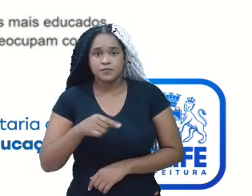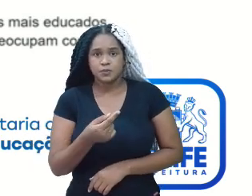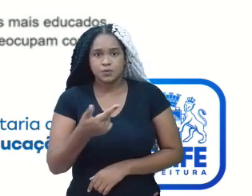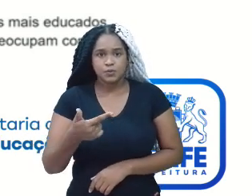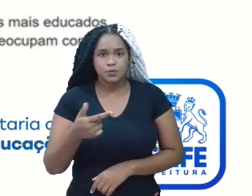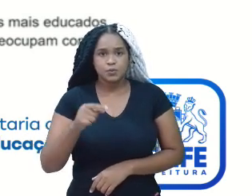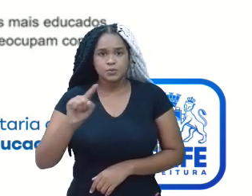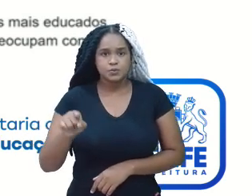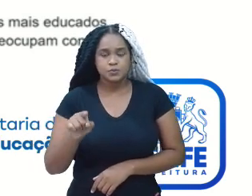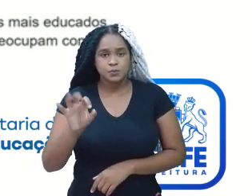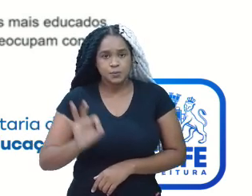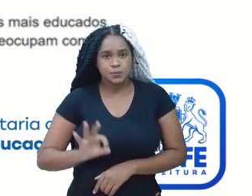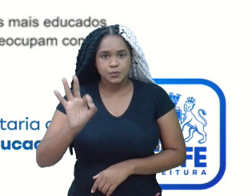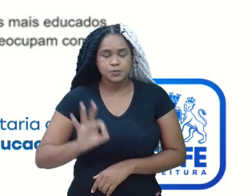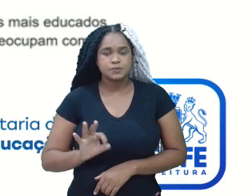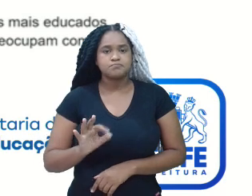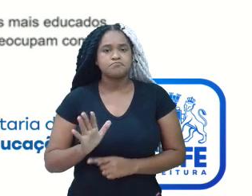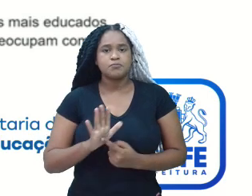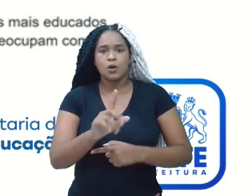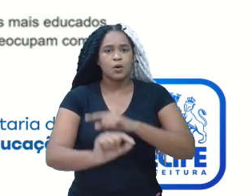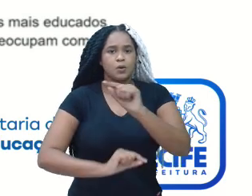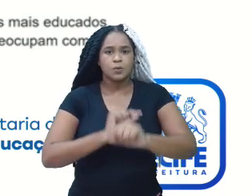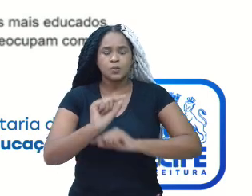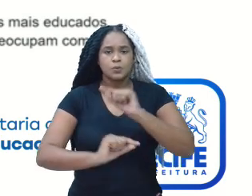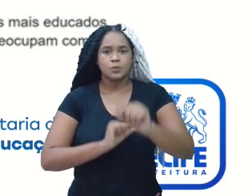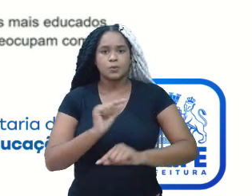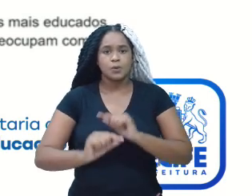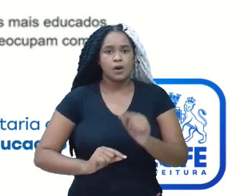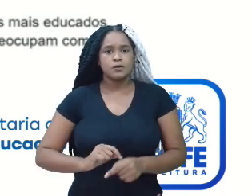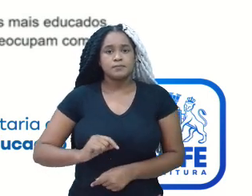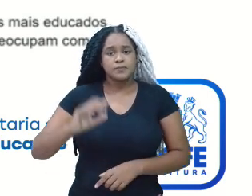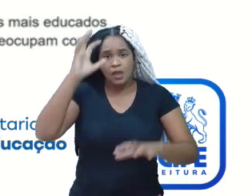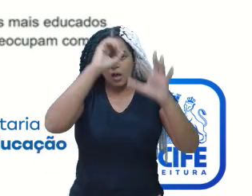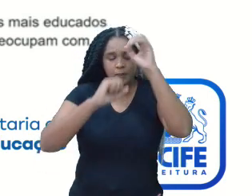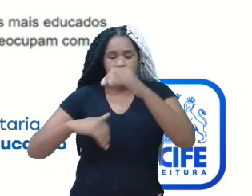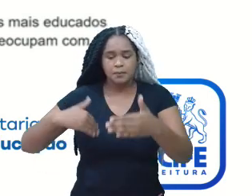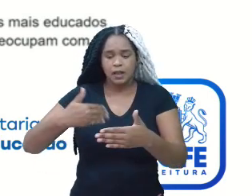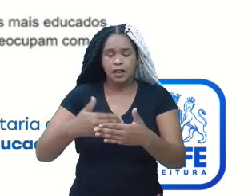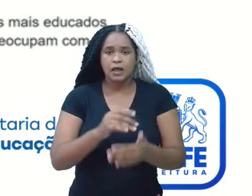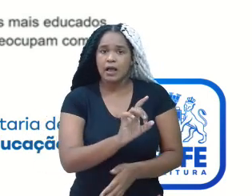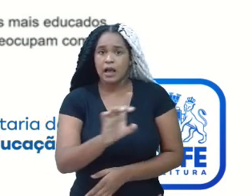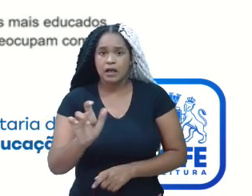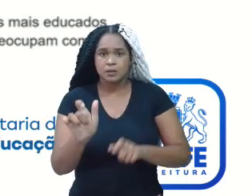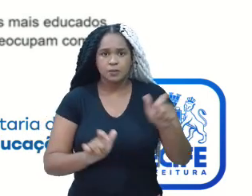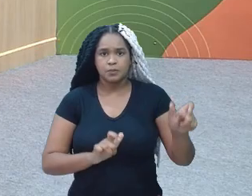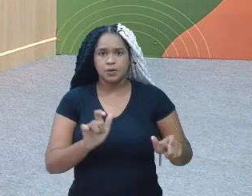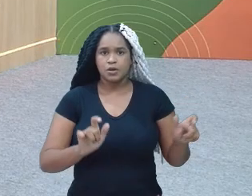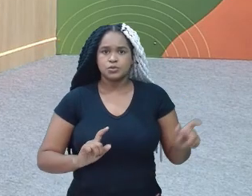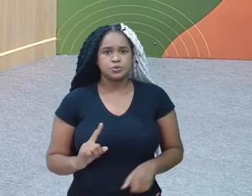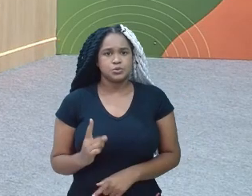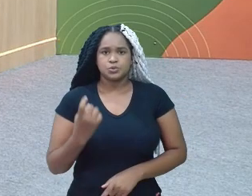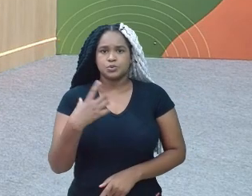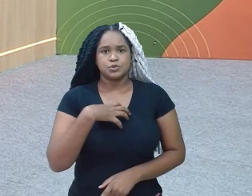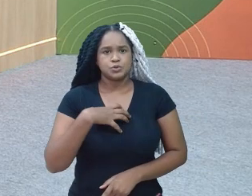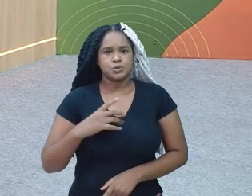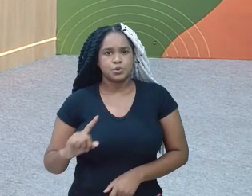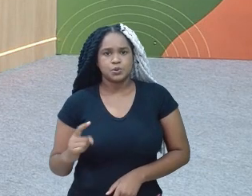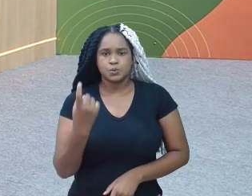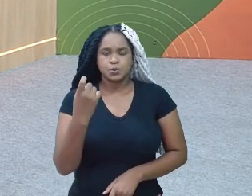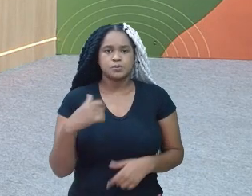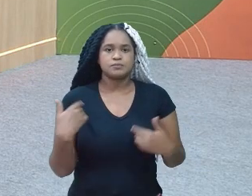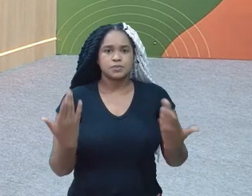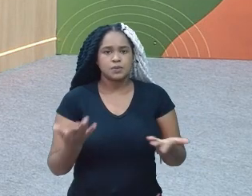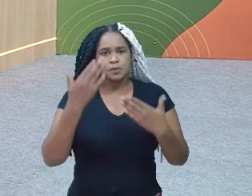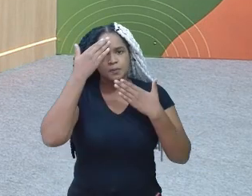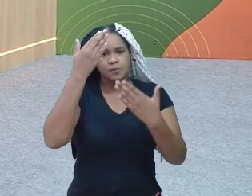16,2% apontaram que o processo de aprendizagem de cada estudante é único. Então, muito